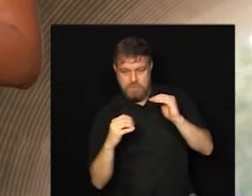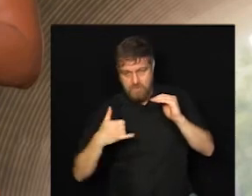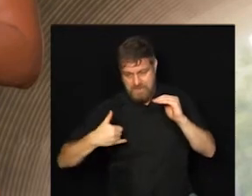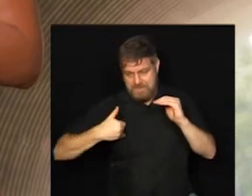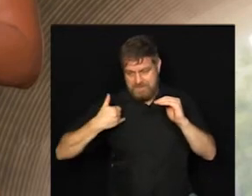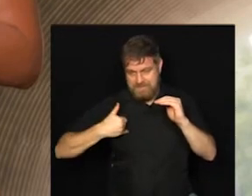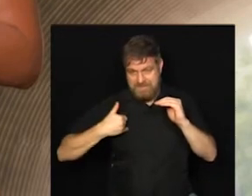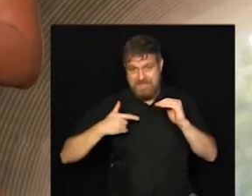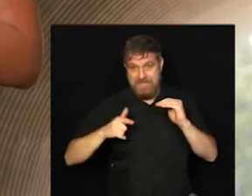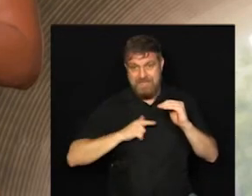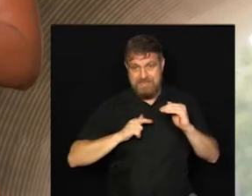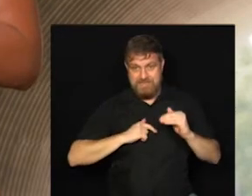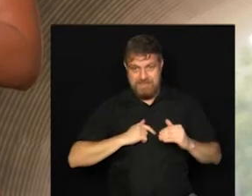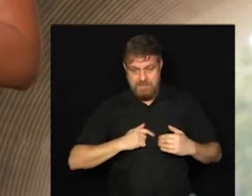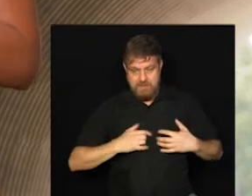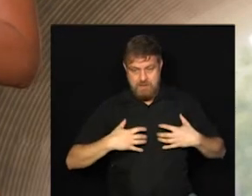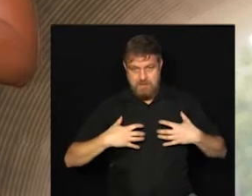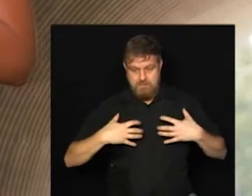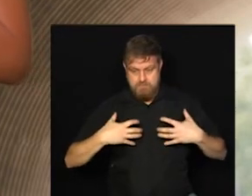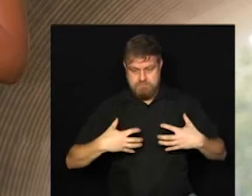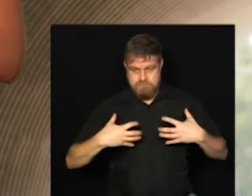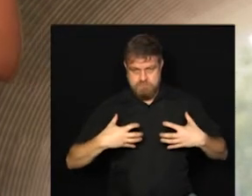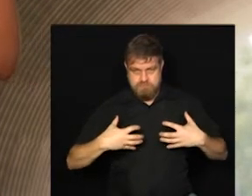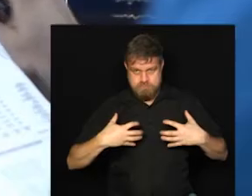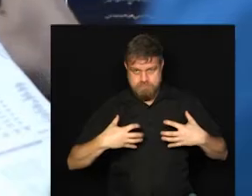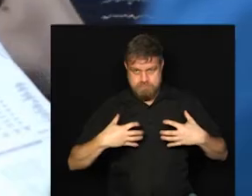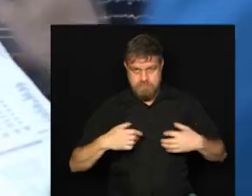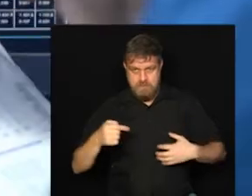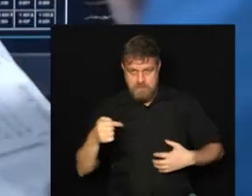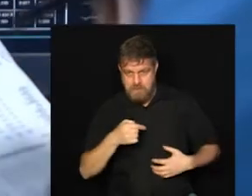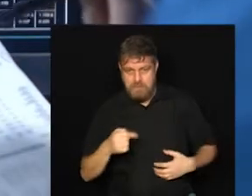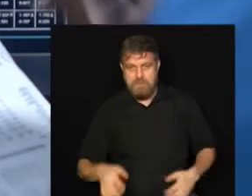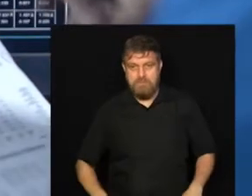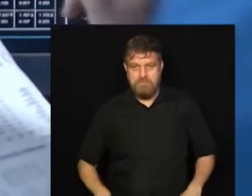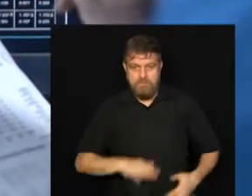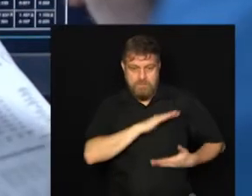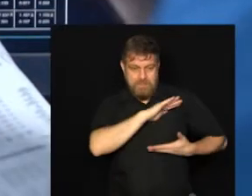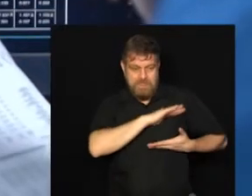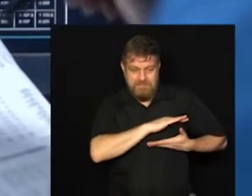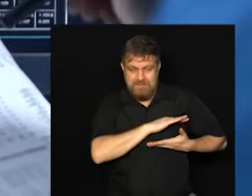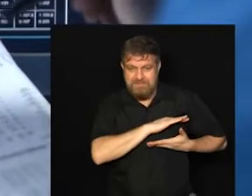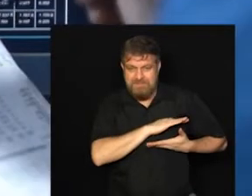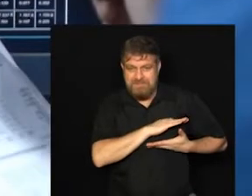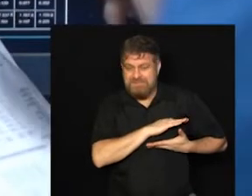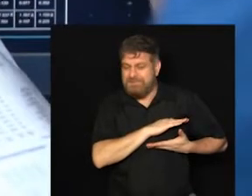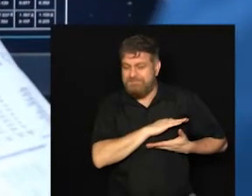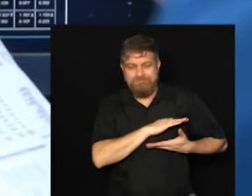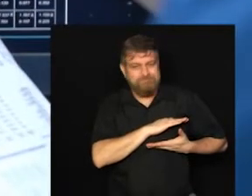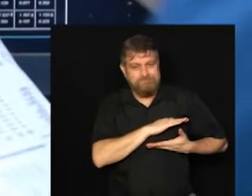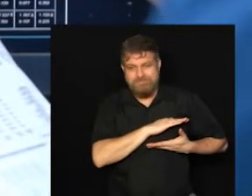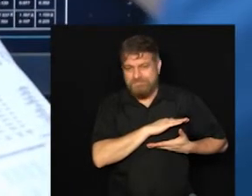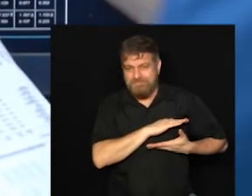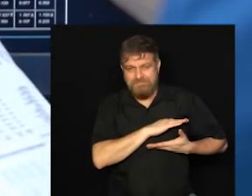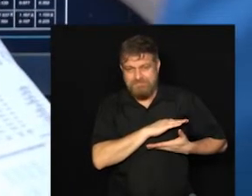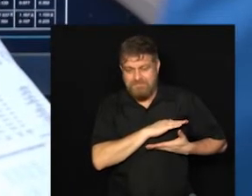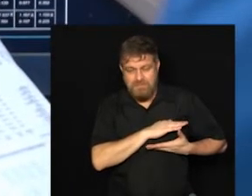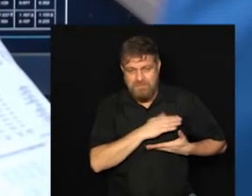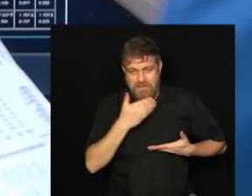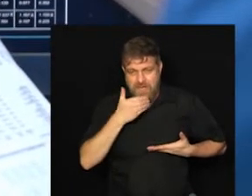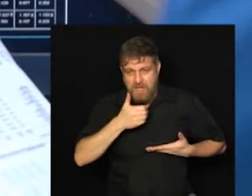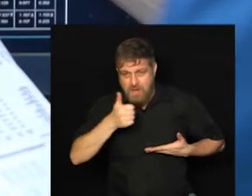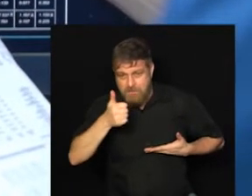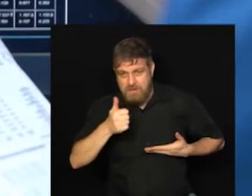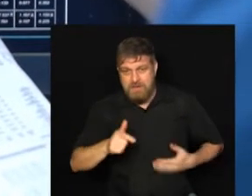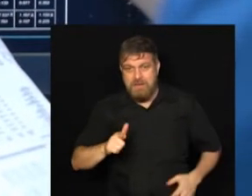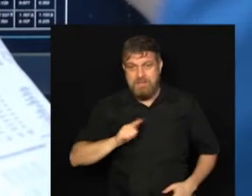40 anos, como a mama geralmente é mais densa, a mamografia não é o exame preferido,